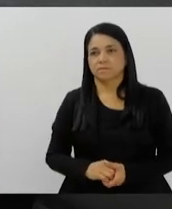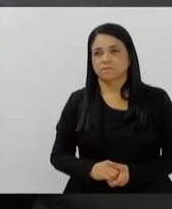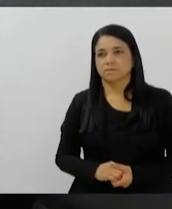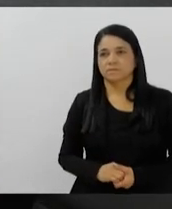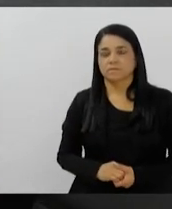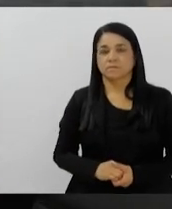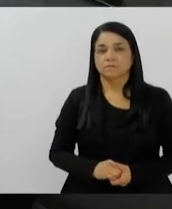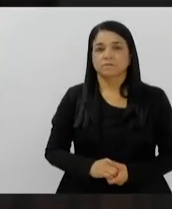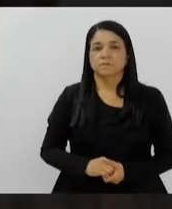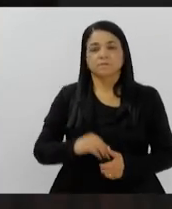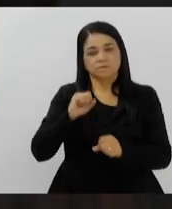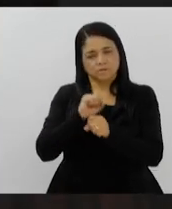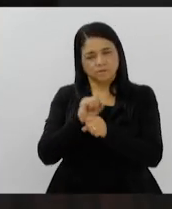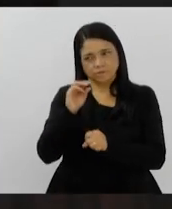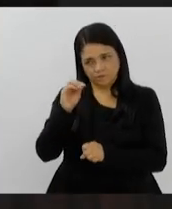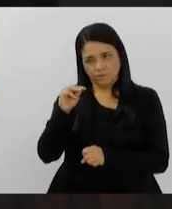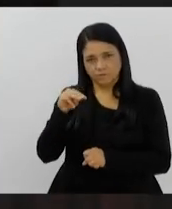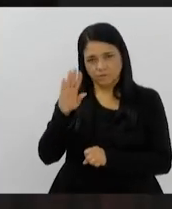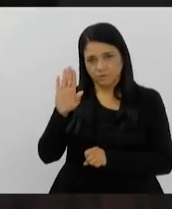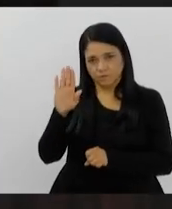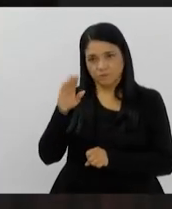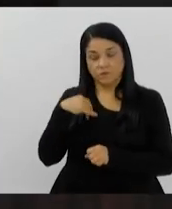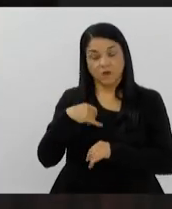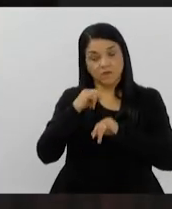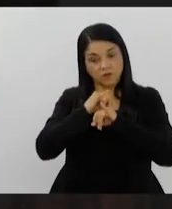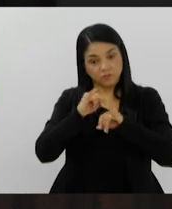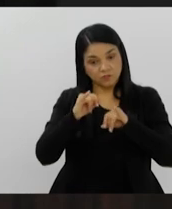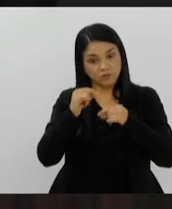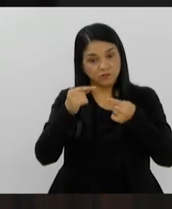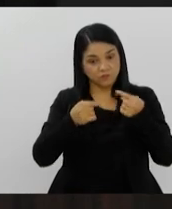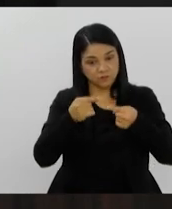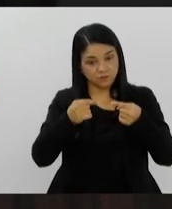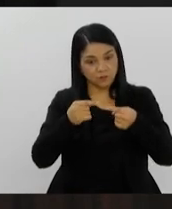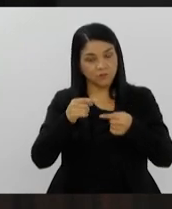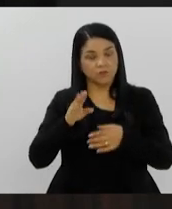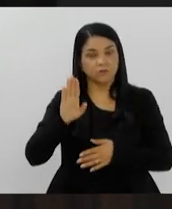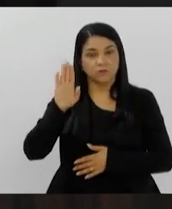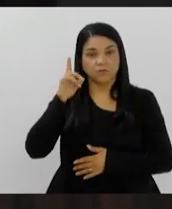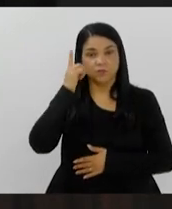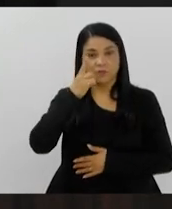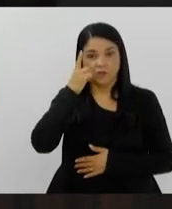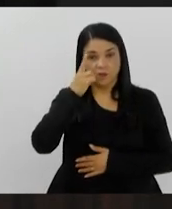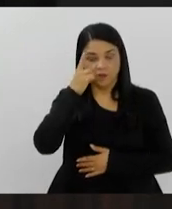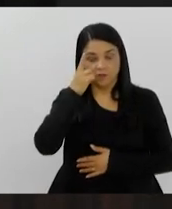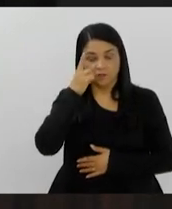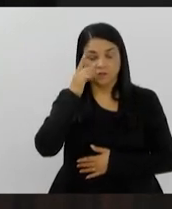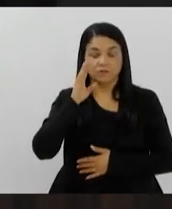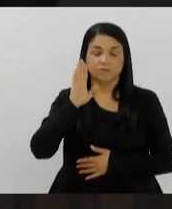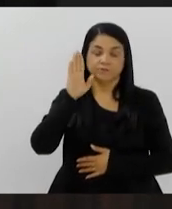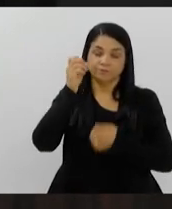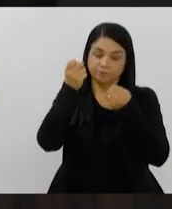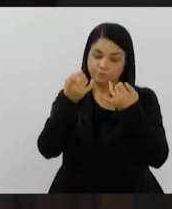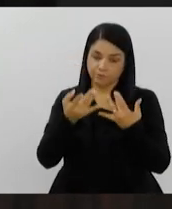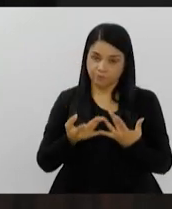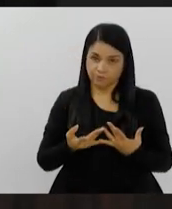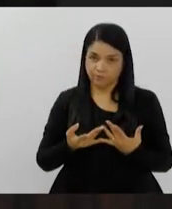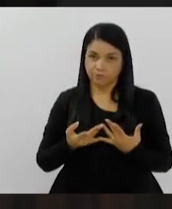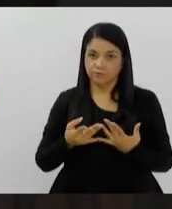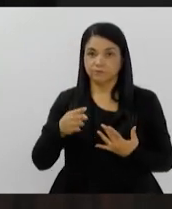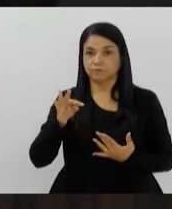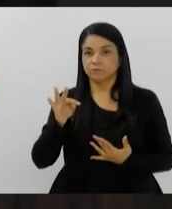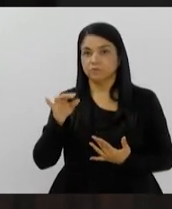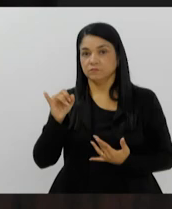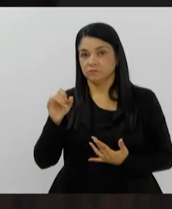minutinho. Eu estava anunciando a discussão quando o deputado Luiz Paulo fez a ponderação sobre a